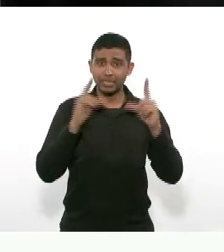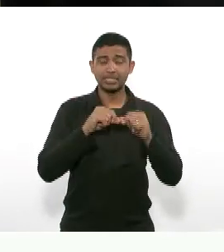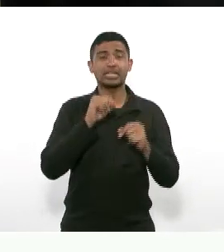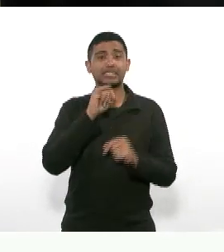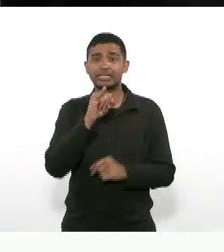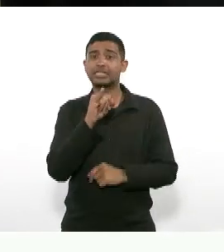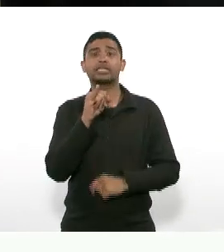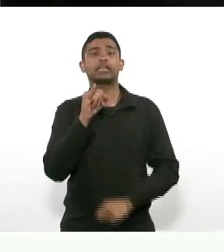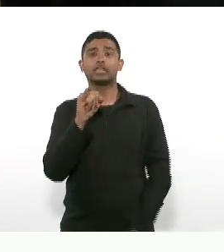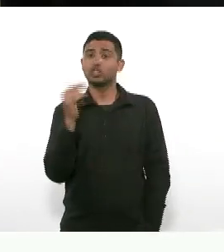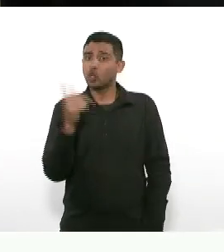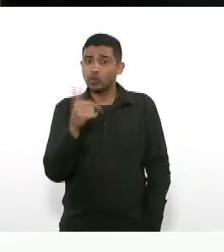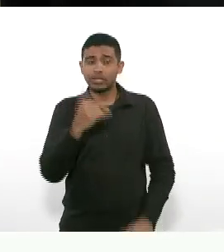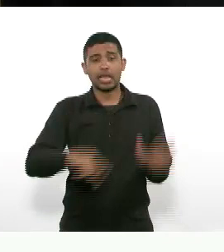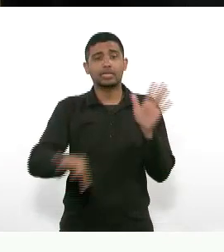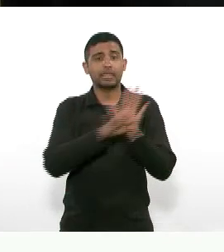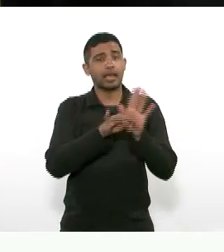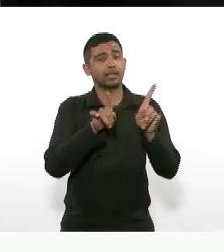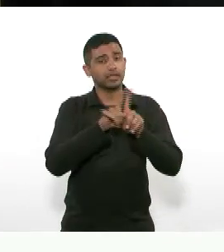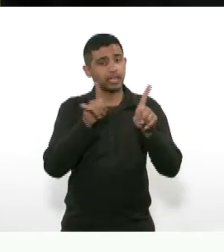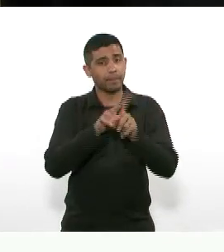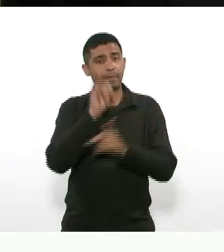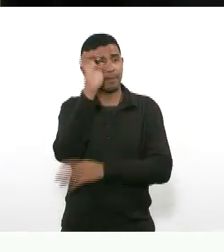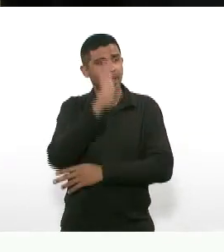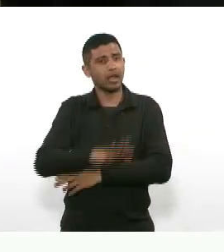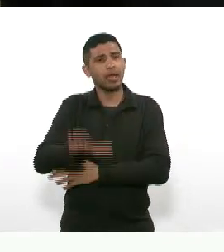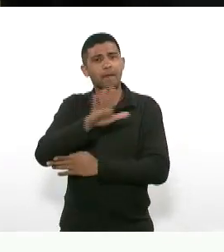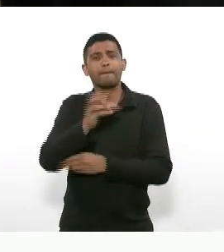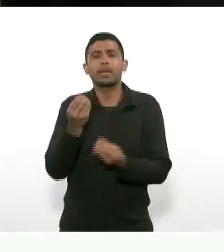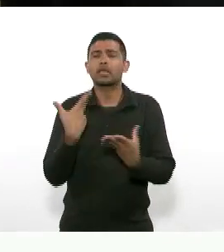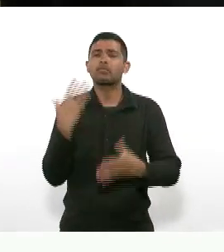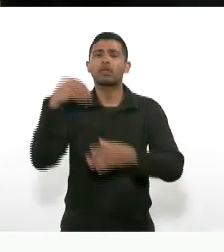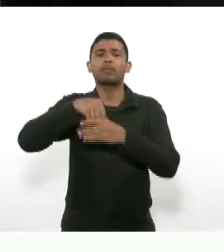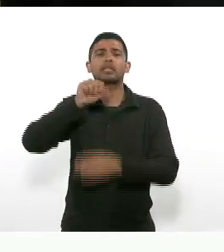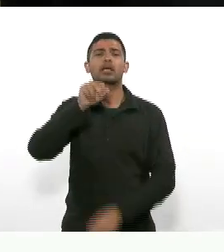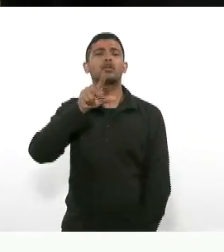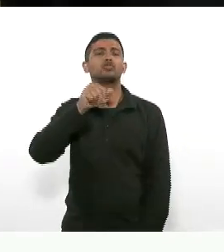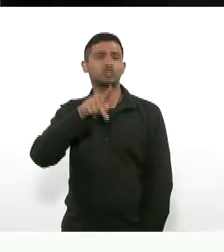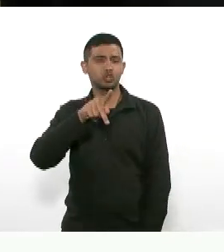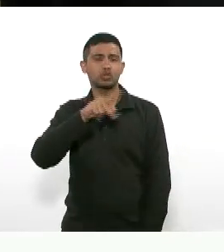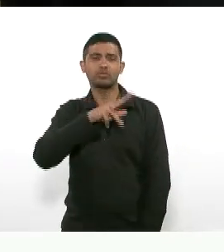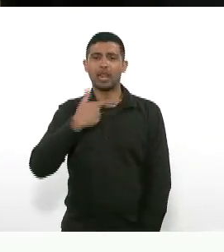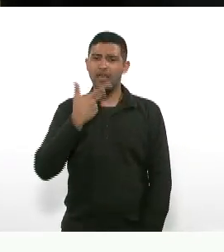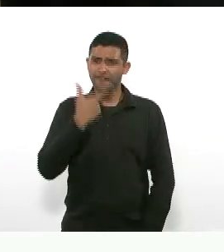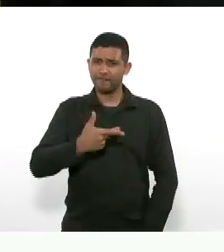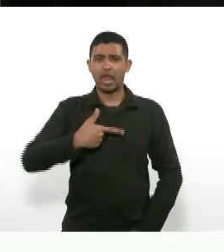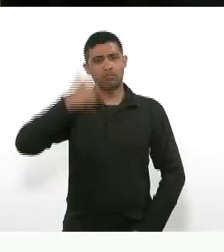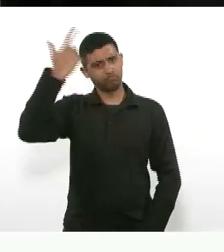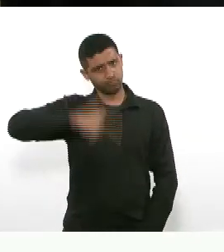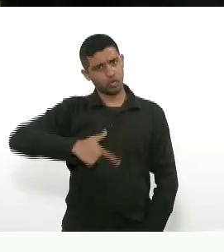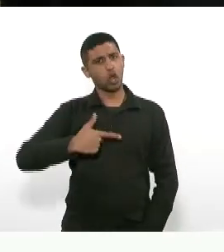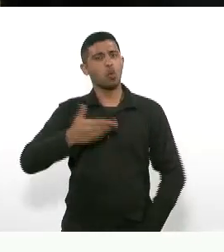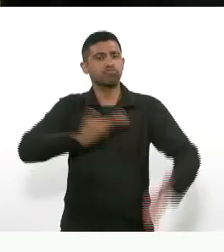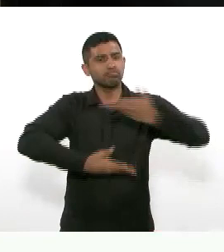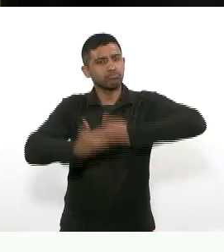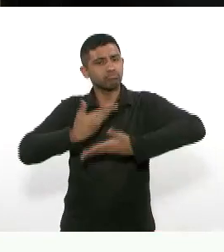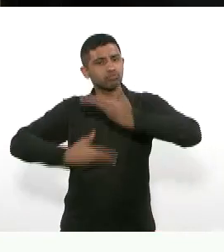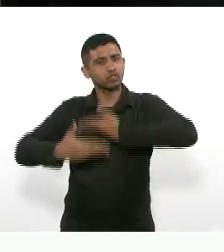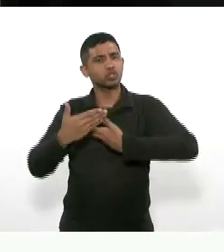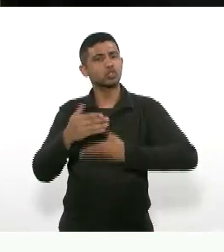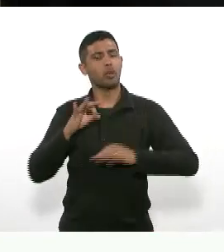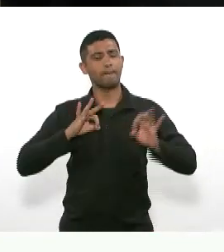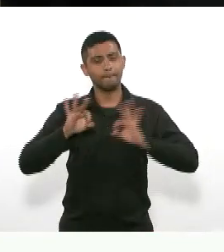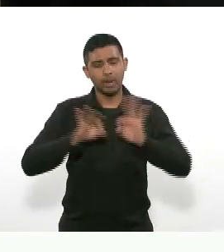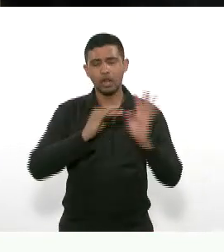e operacionais para a implementação do SUSP, demonstrando o caráter cooperativo do Plano Nacional de Segurança Pública e